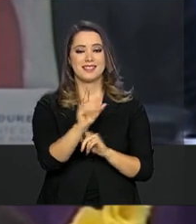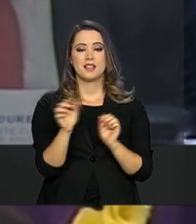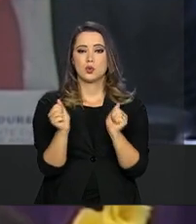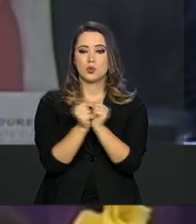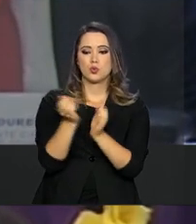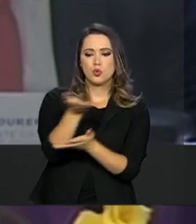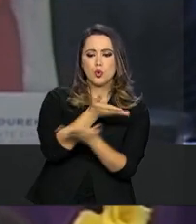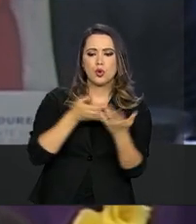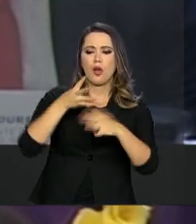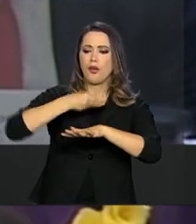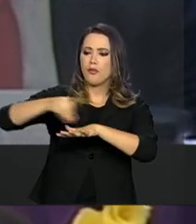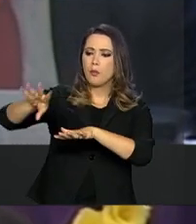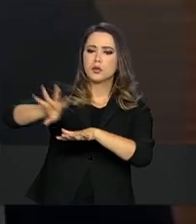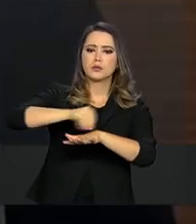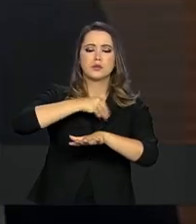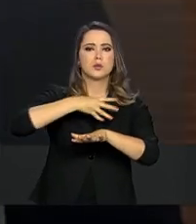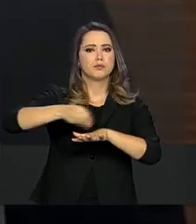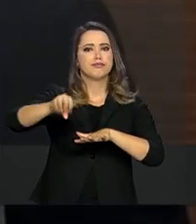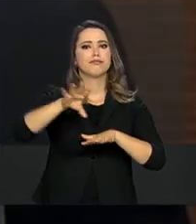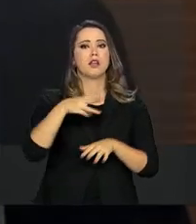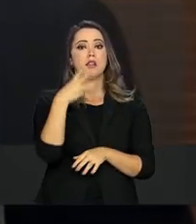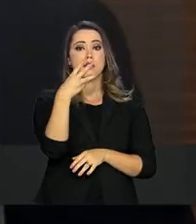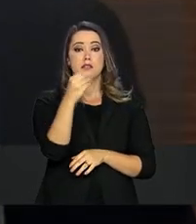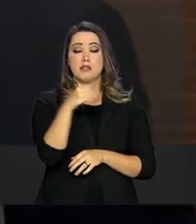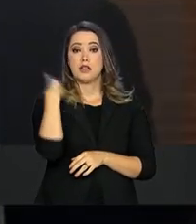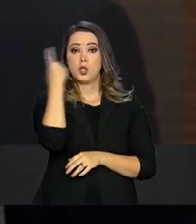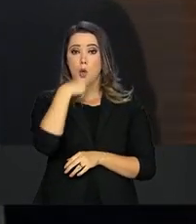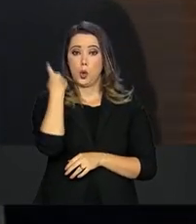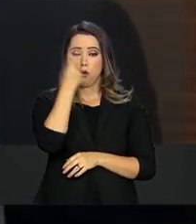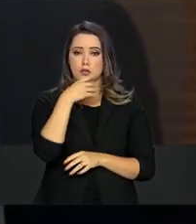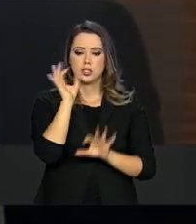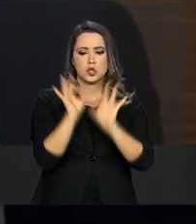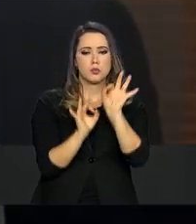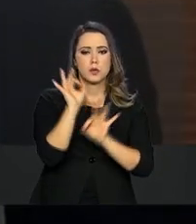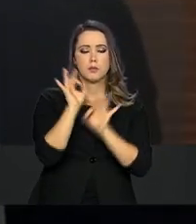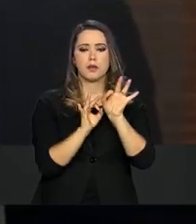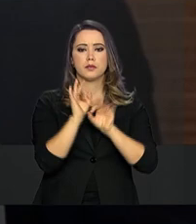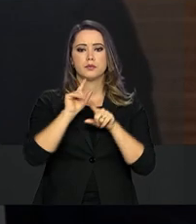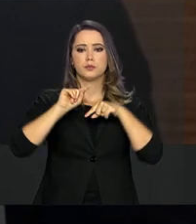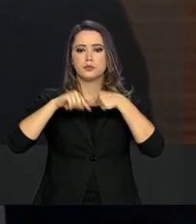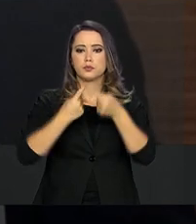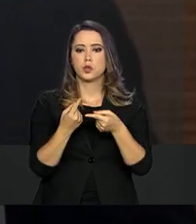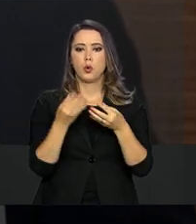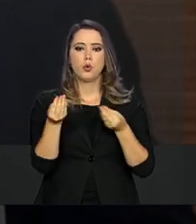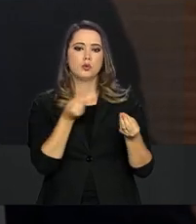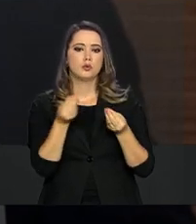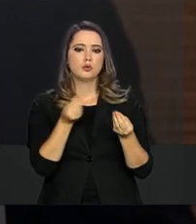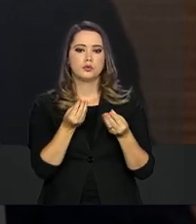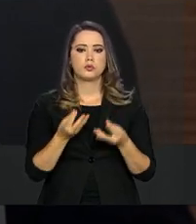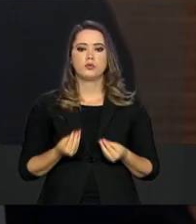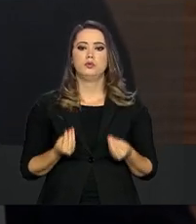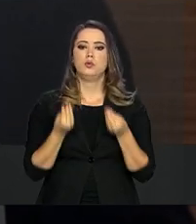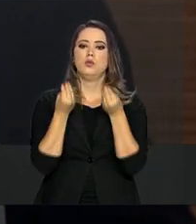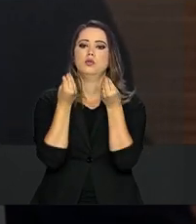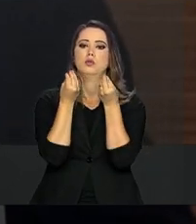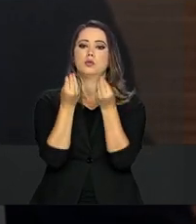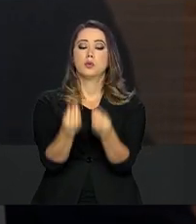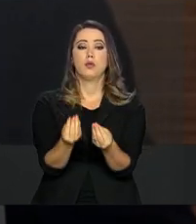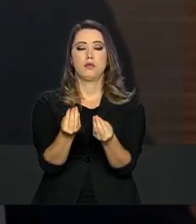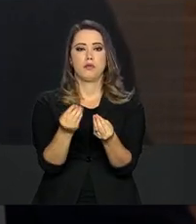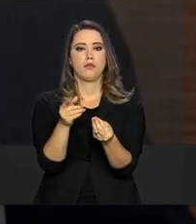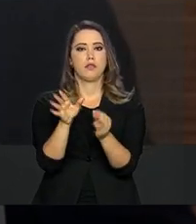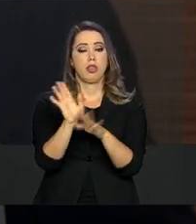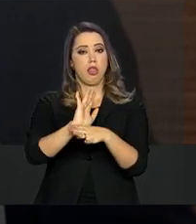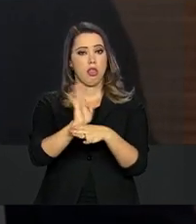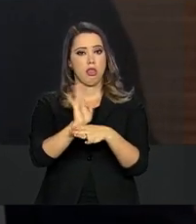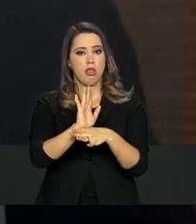função dessa sessão de 30 horas que logo mais vamos ajustar a fórmula de fazer essa dessa transmissão